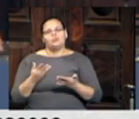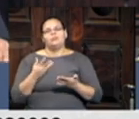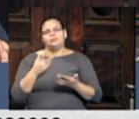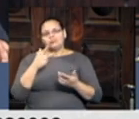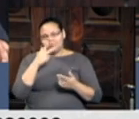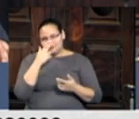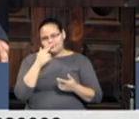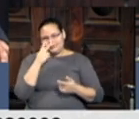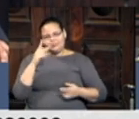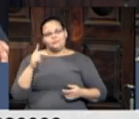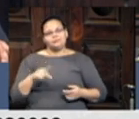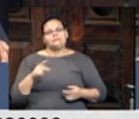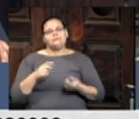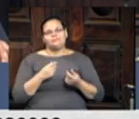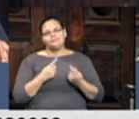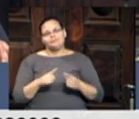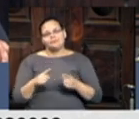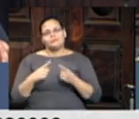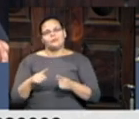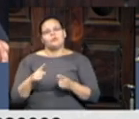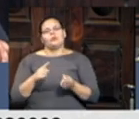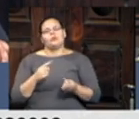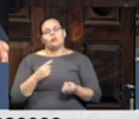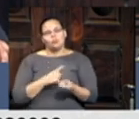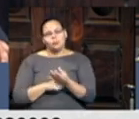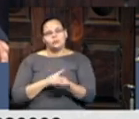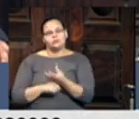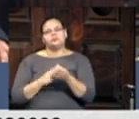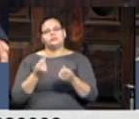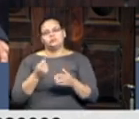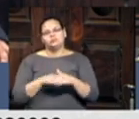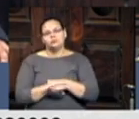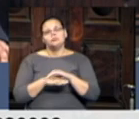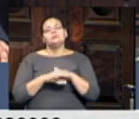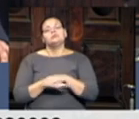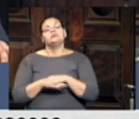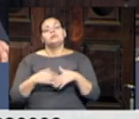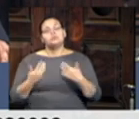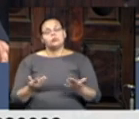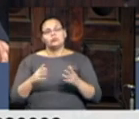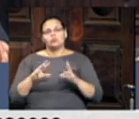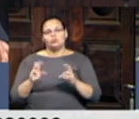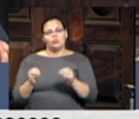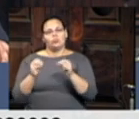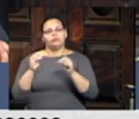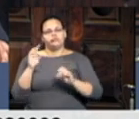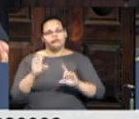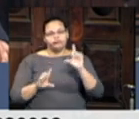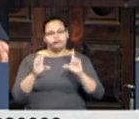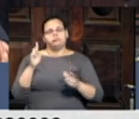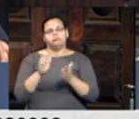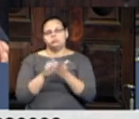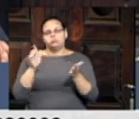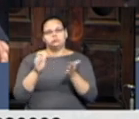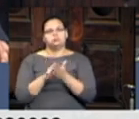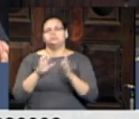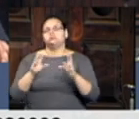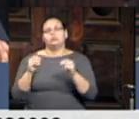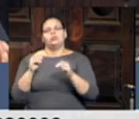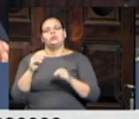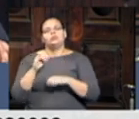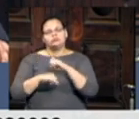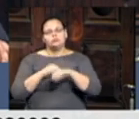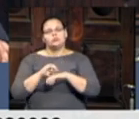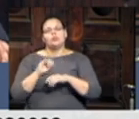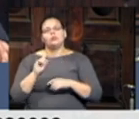agredida por processo de corrupção, em que toda a mídia nada mais fez nos